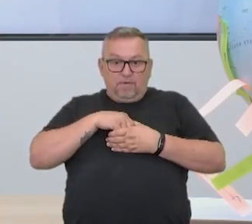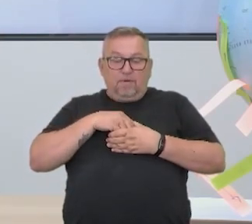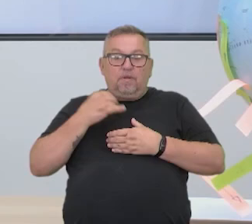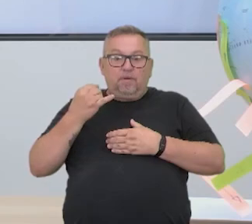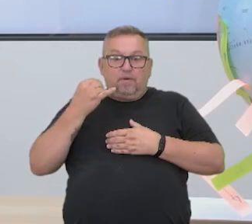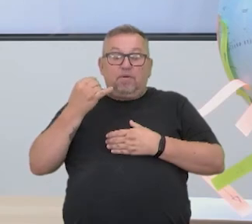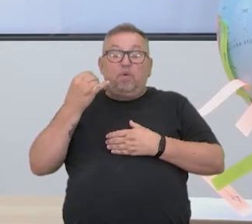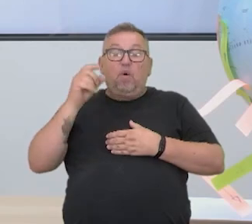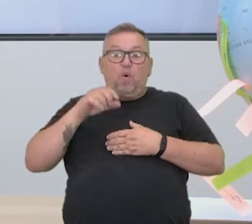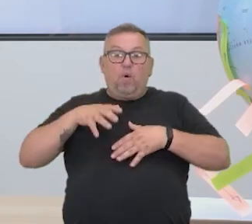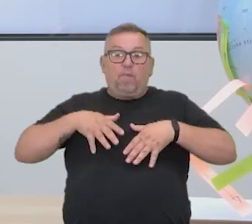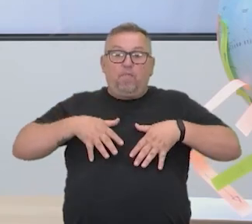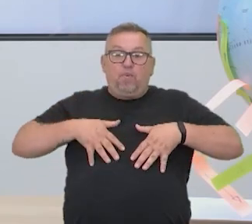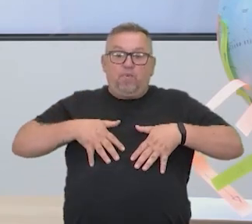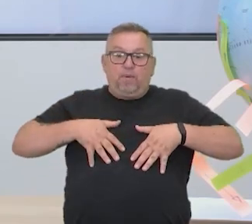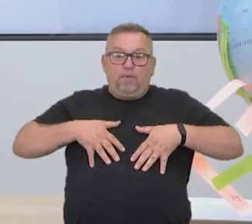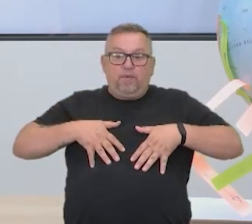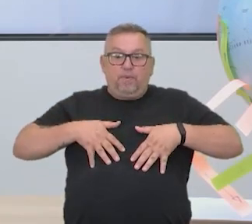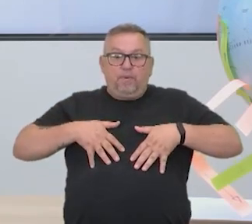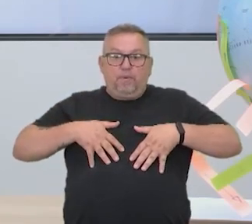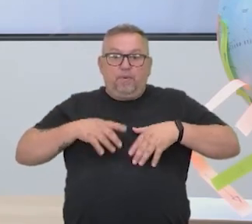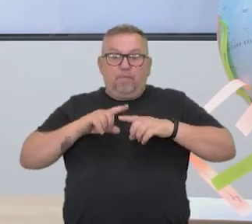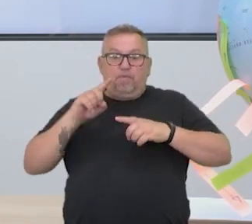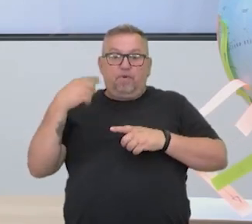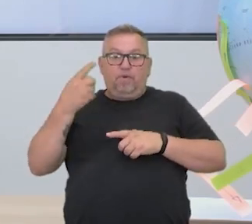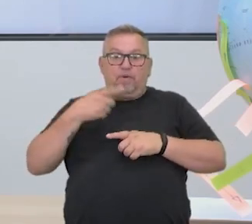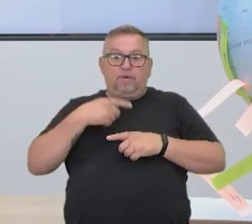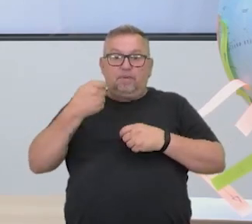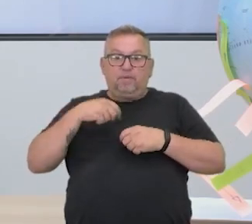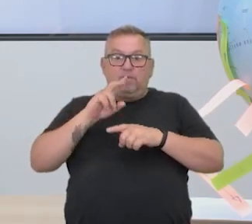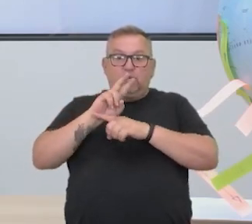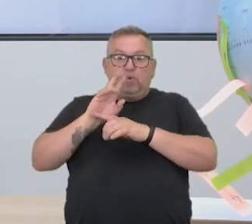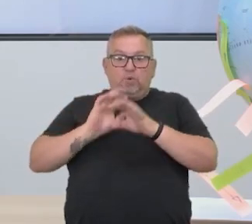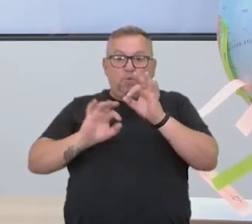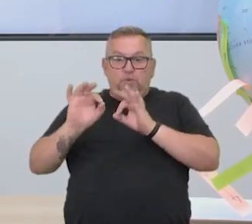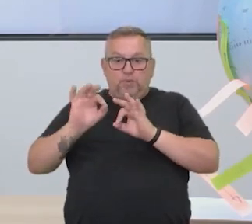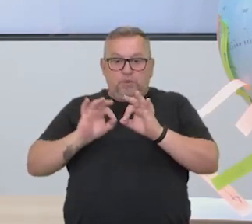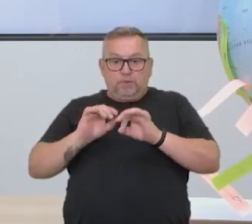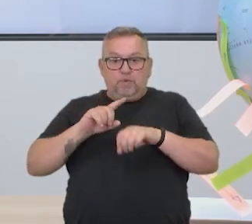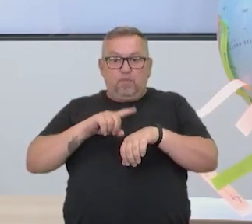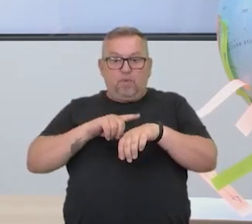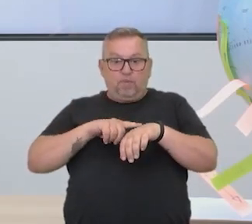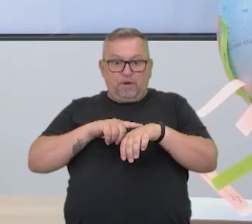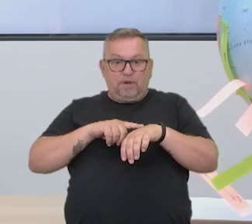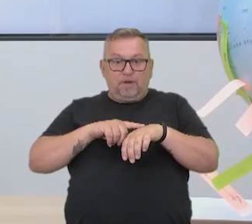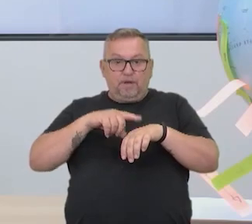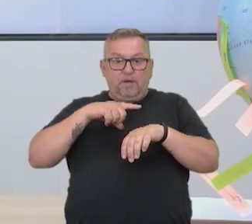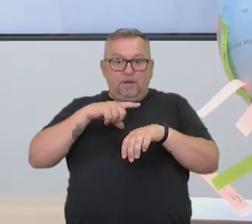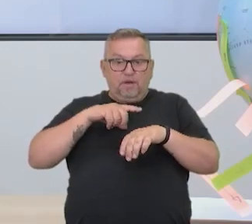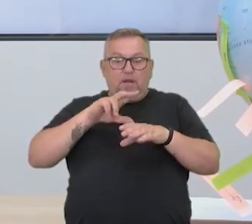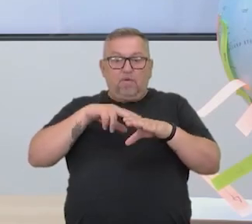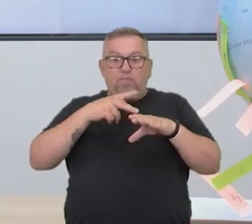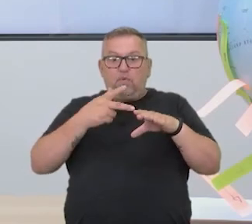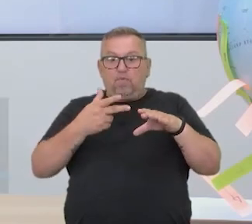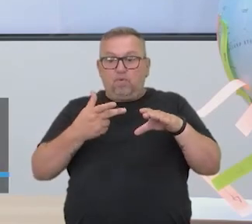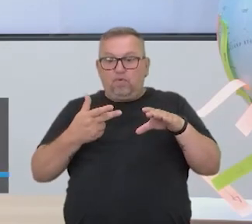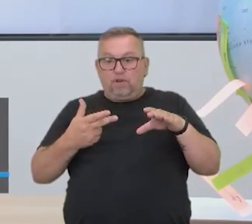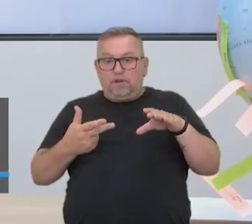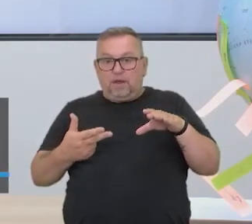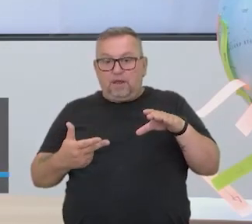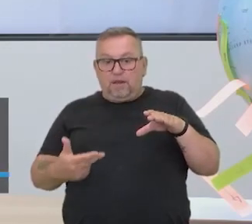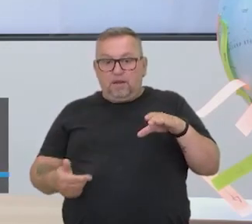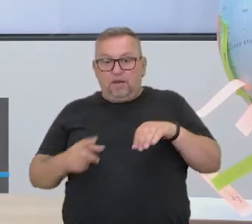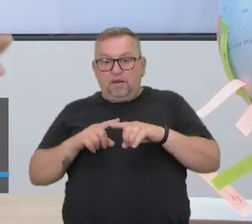pulmão. Por isso que a gente precisa controlar a pressão de acordo com o momento que a gente está de profundidade. Então, a